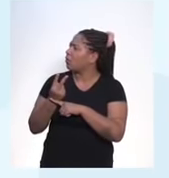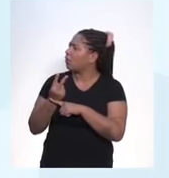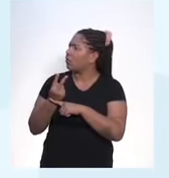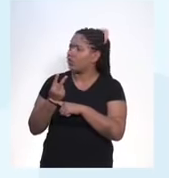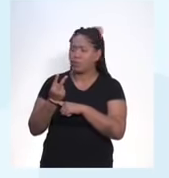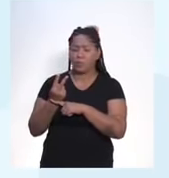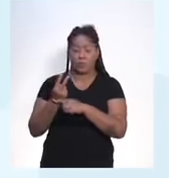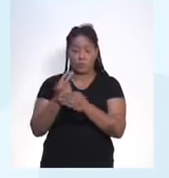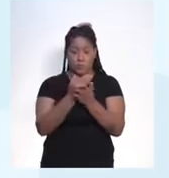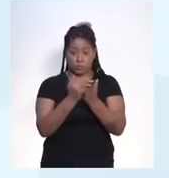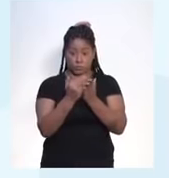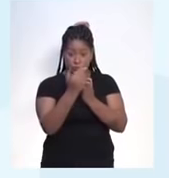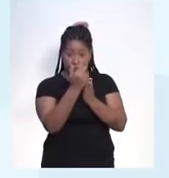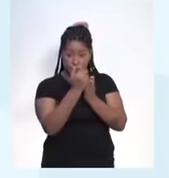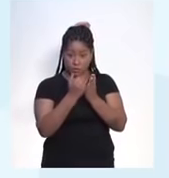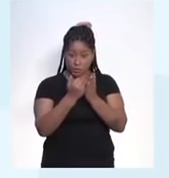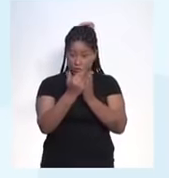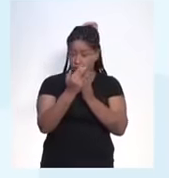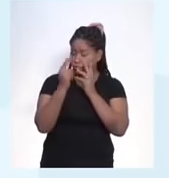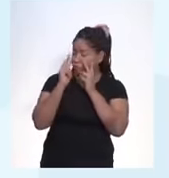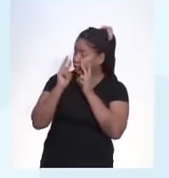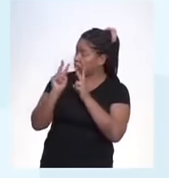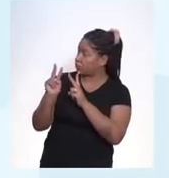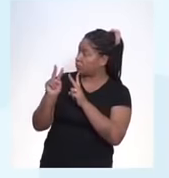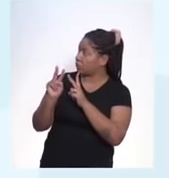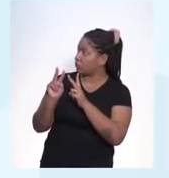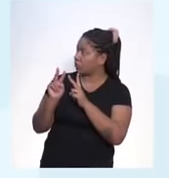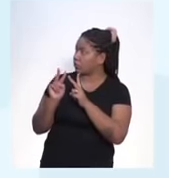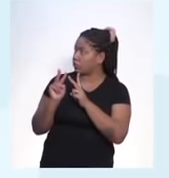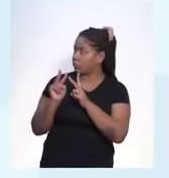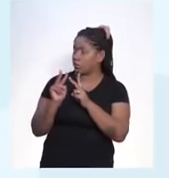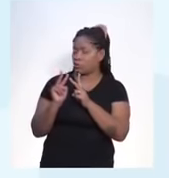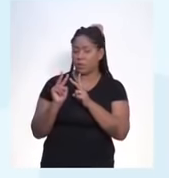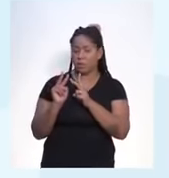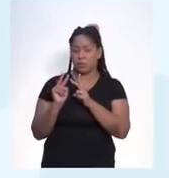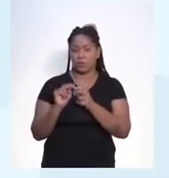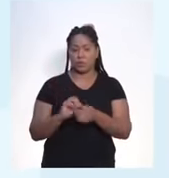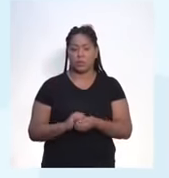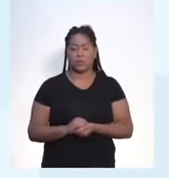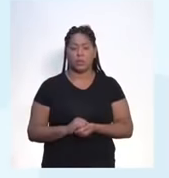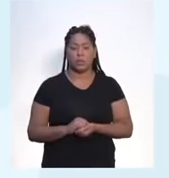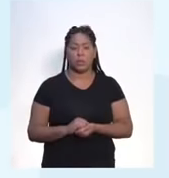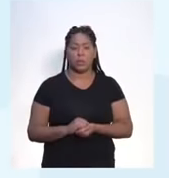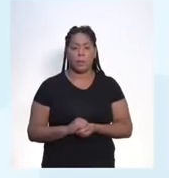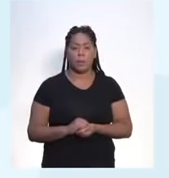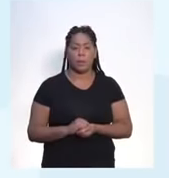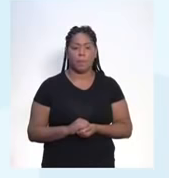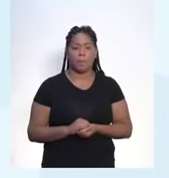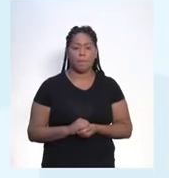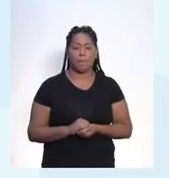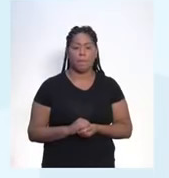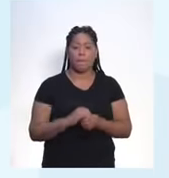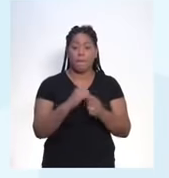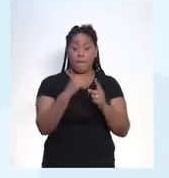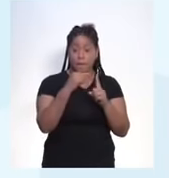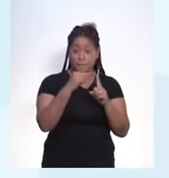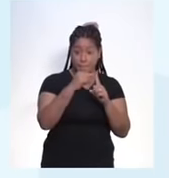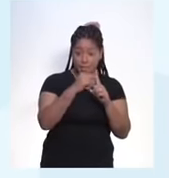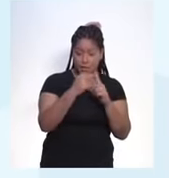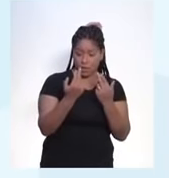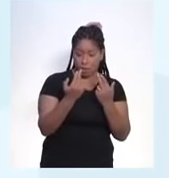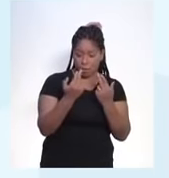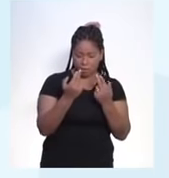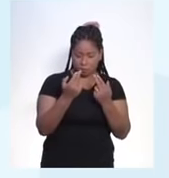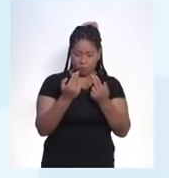com a figura seja mais fácil vocês localizarem subtrair é andar no caso no plano para esquerda bom